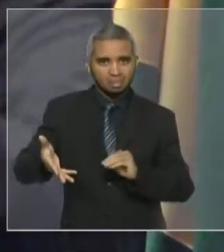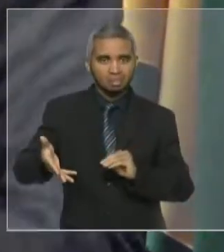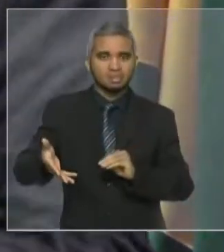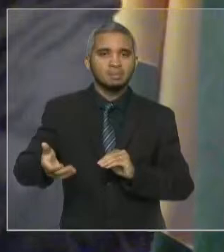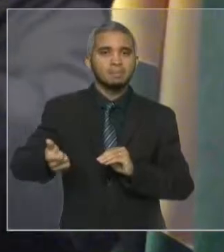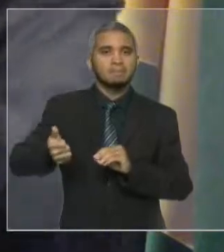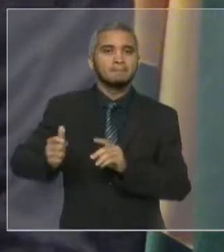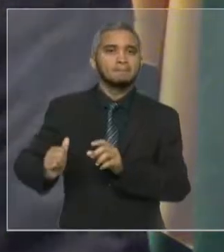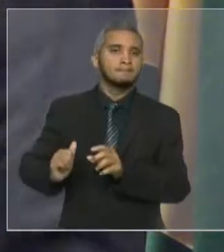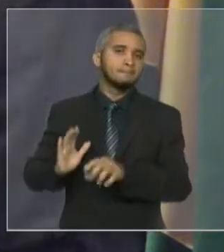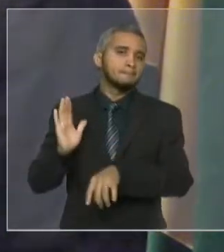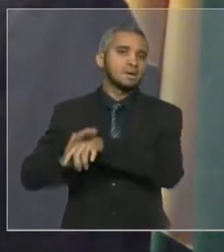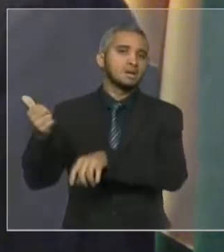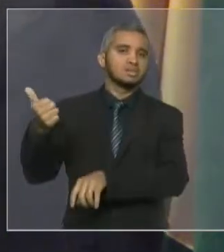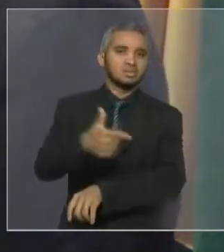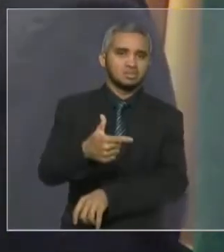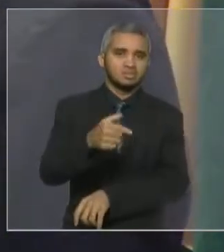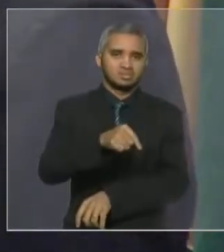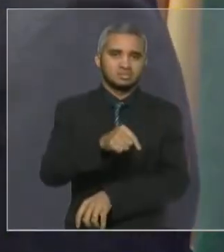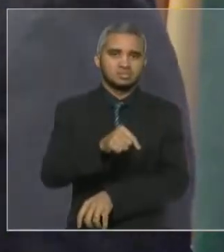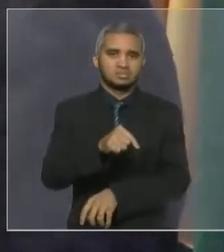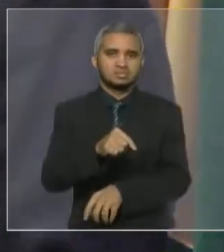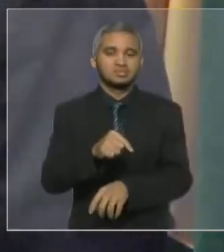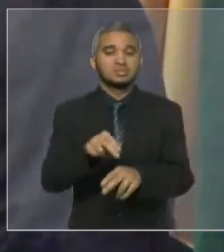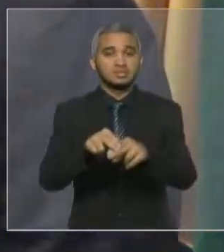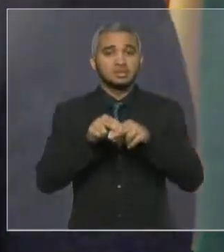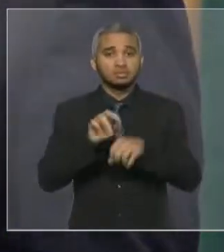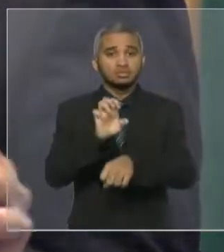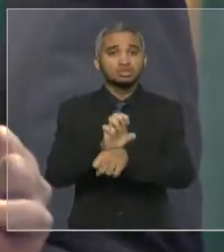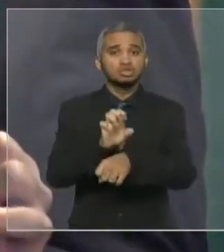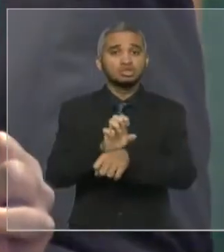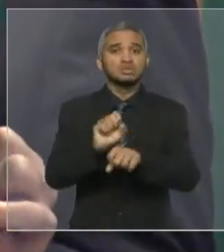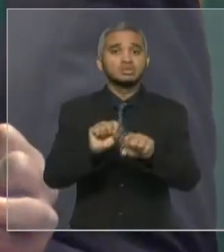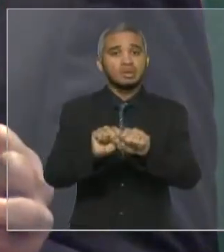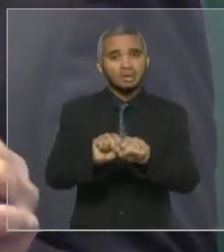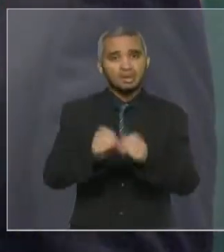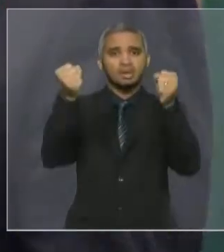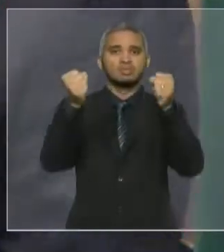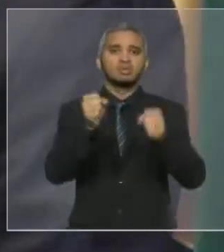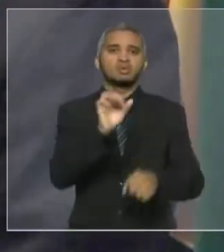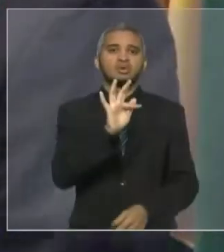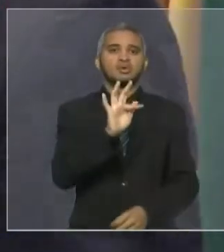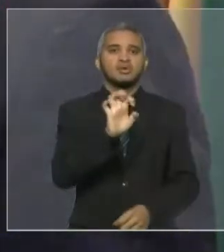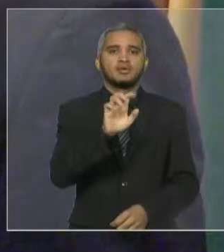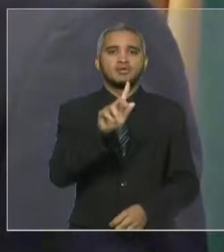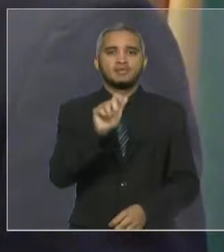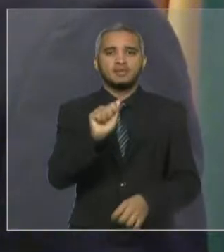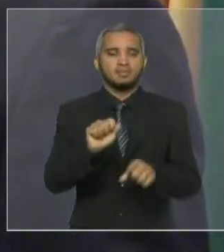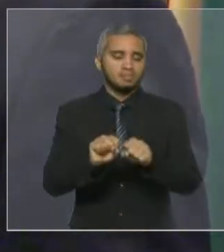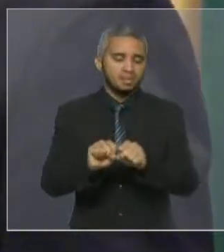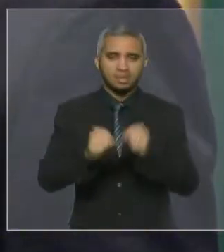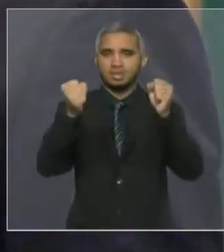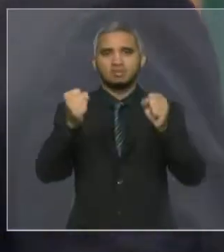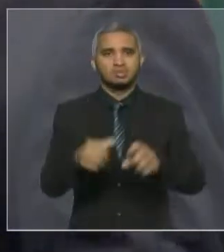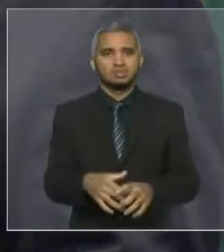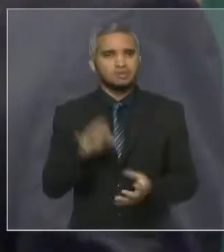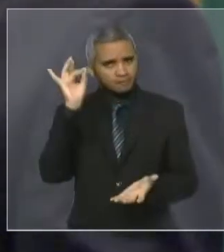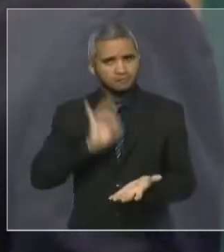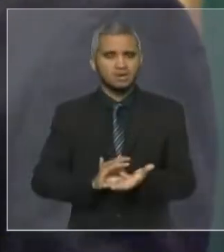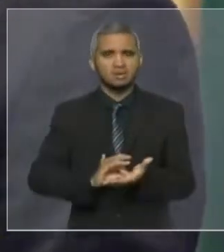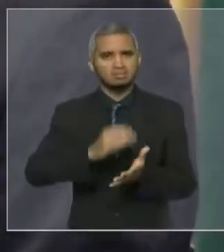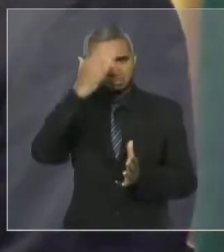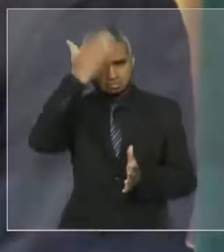Estado quebrou o FEPA. Mas quebrou com números, não é com ilações. E eu